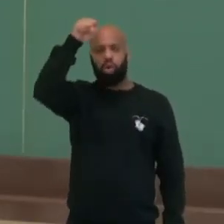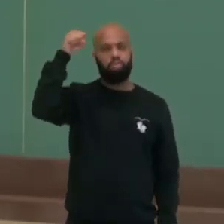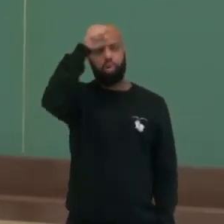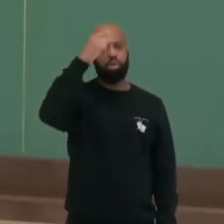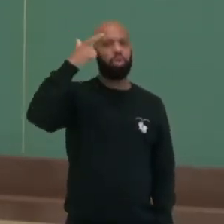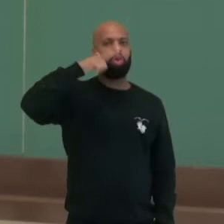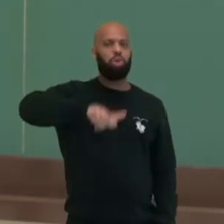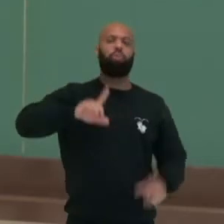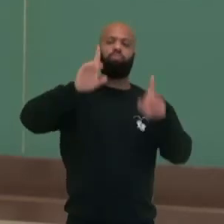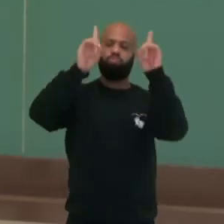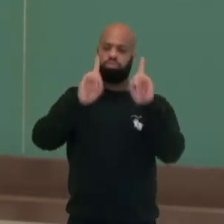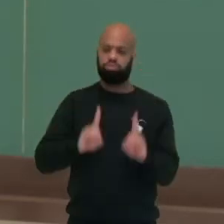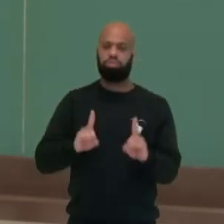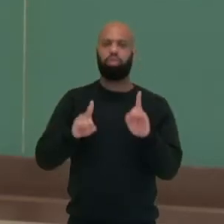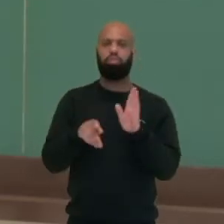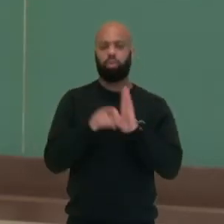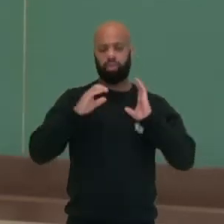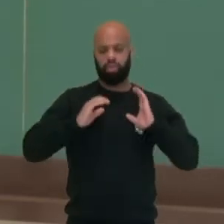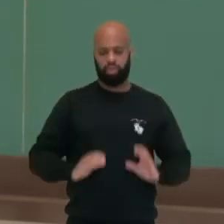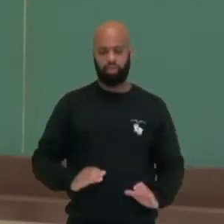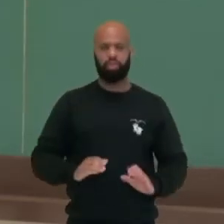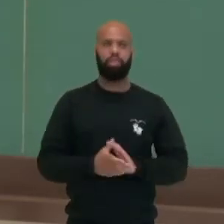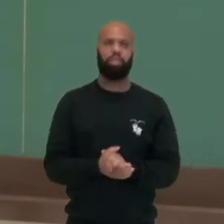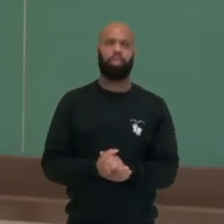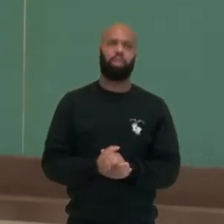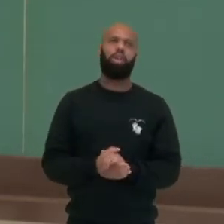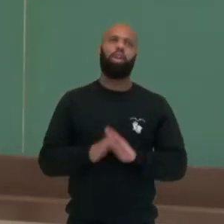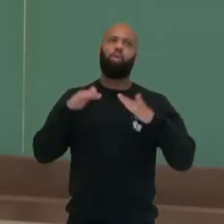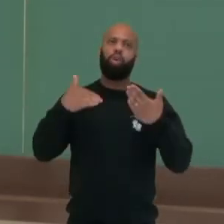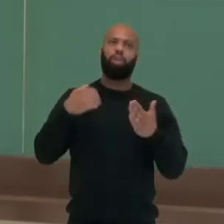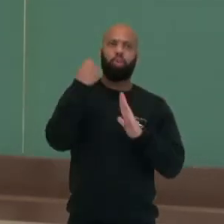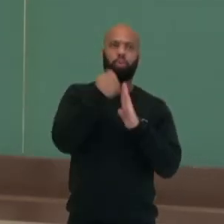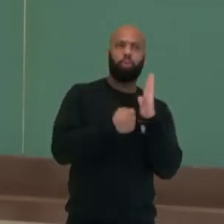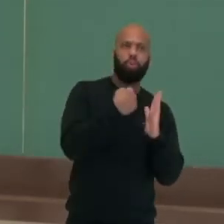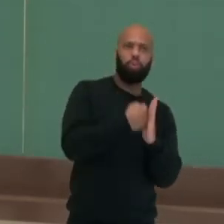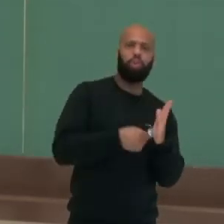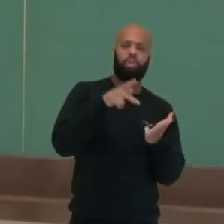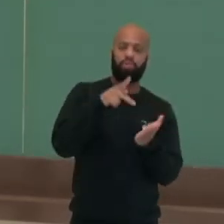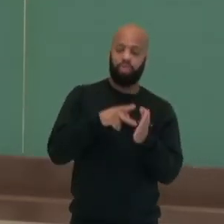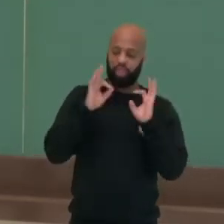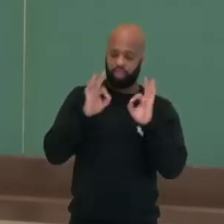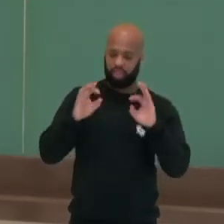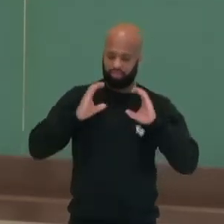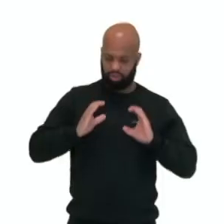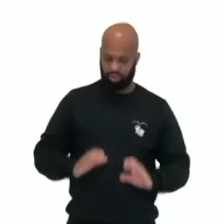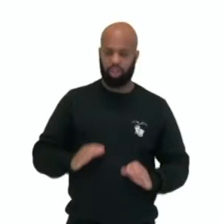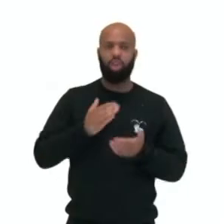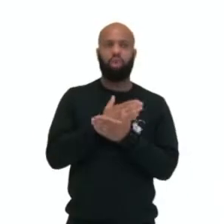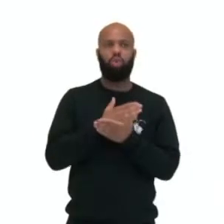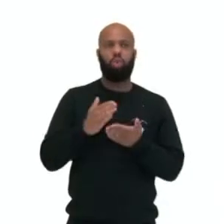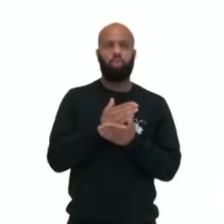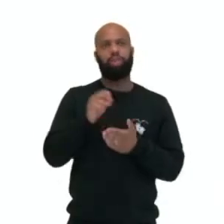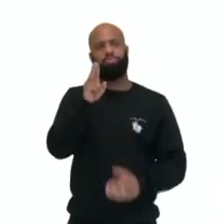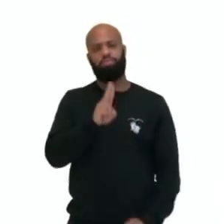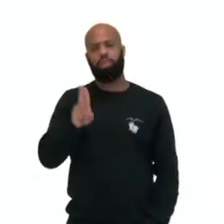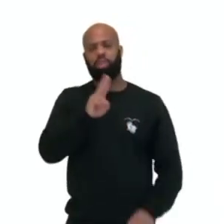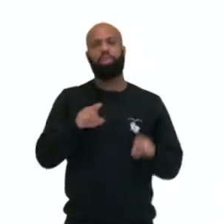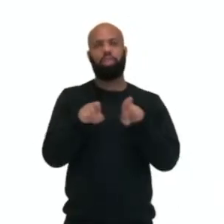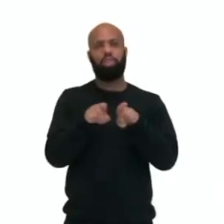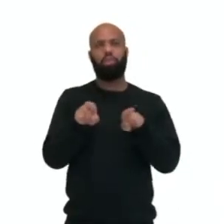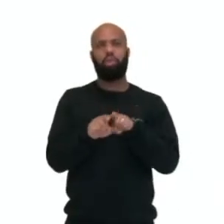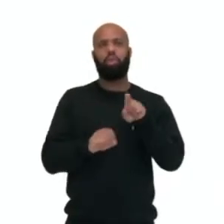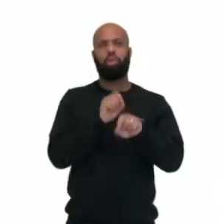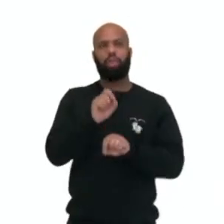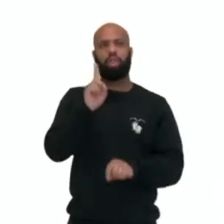seus direitos civis. Na luta por uma real cidadania, eles começam a fazer uso também da